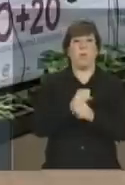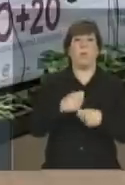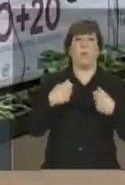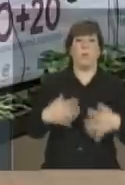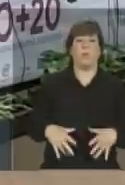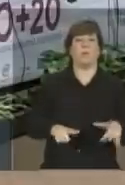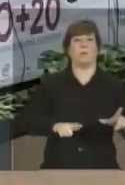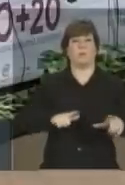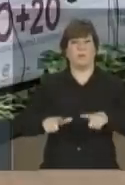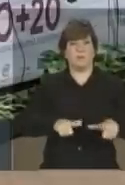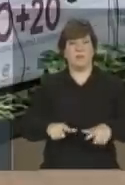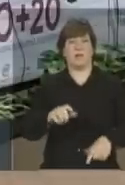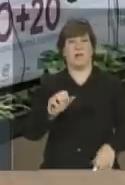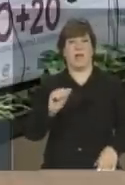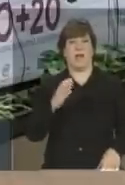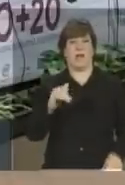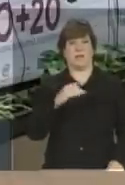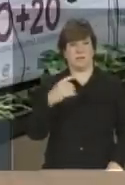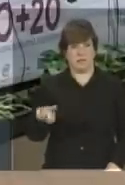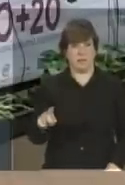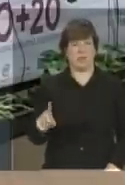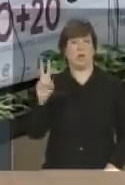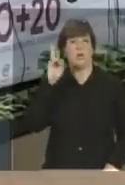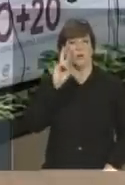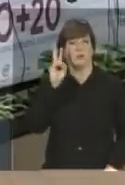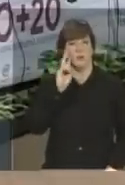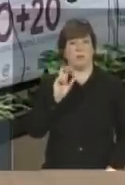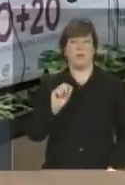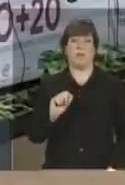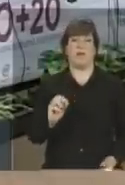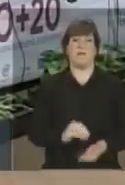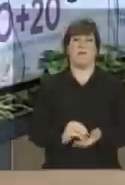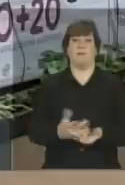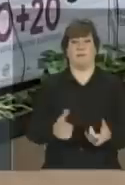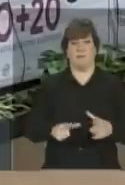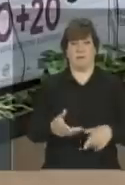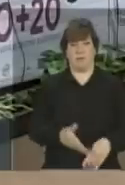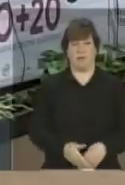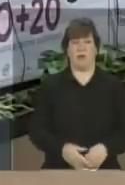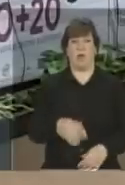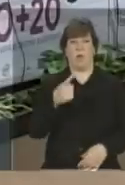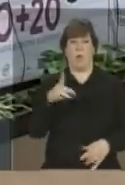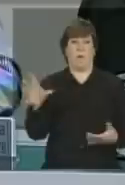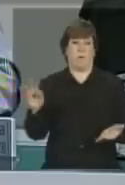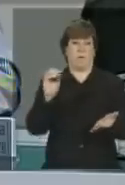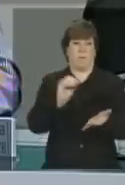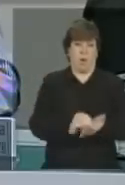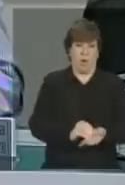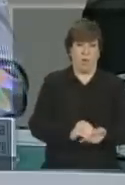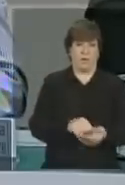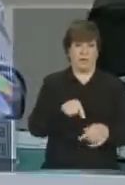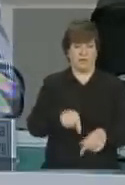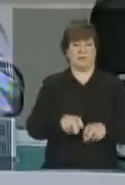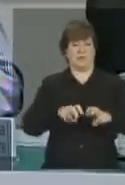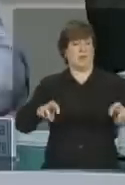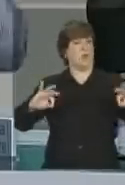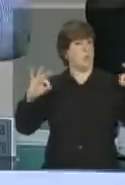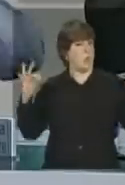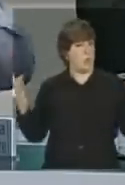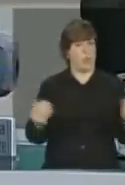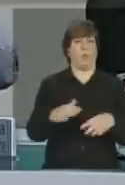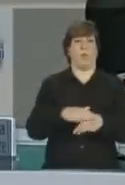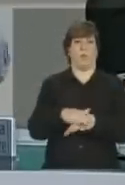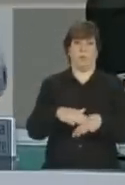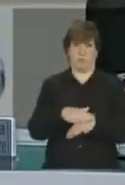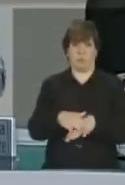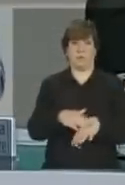custo, é o custo da ação e versus o custo da inação. Ou coloca isso na mesa para todos,